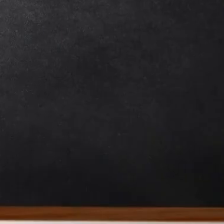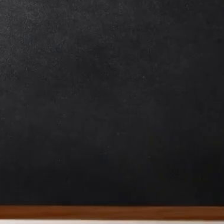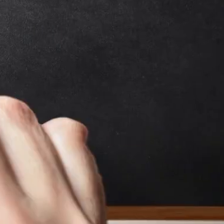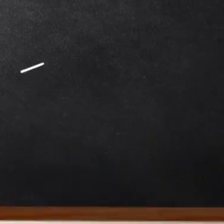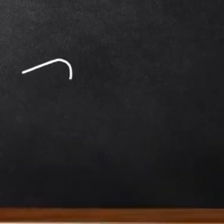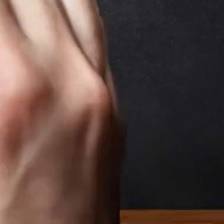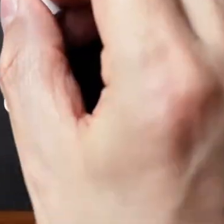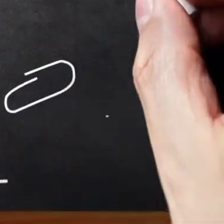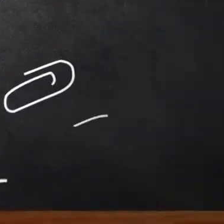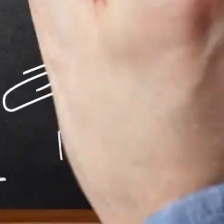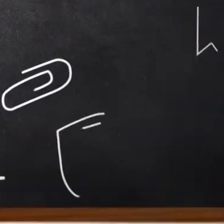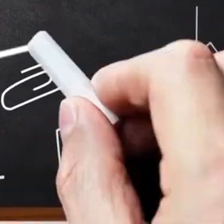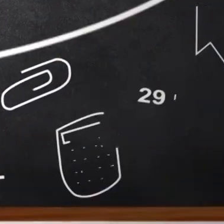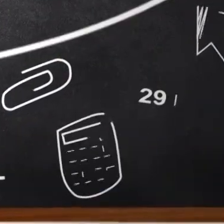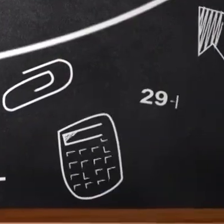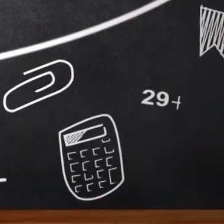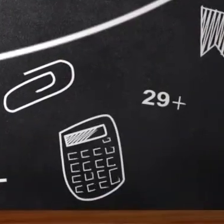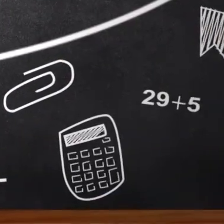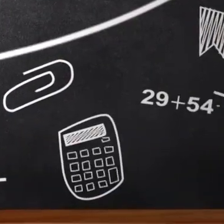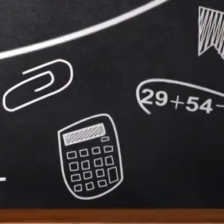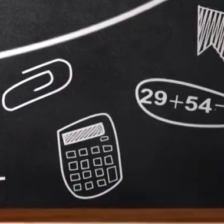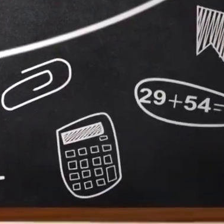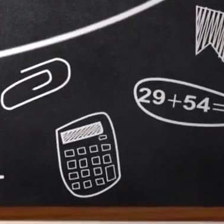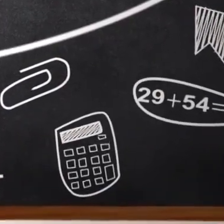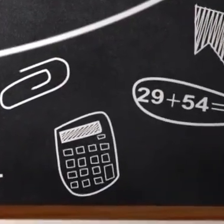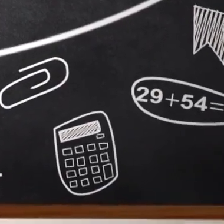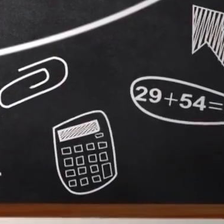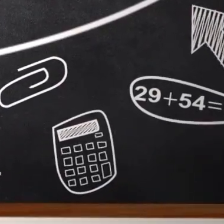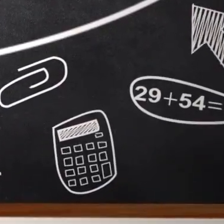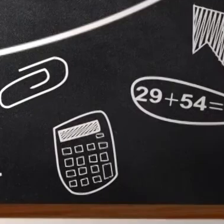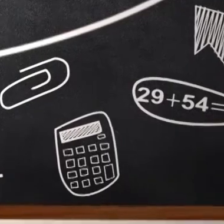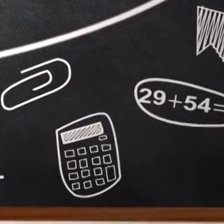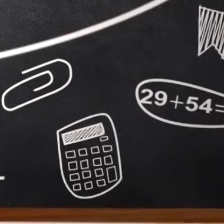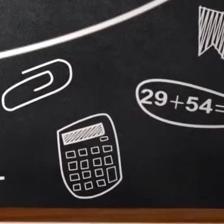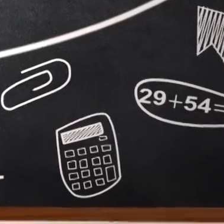E aí E aí